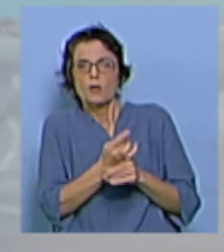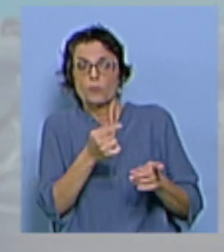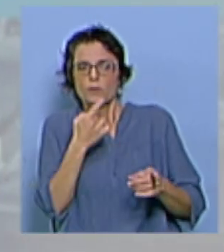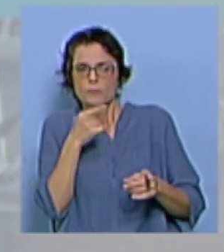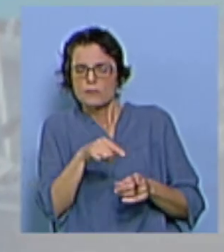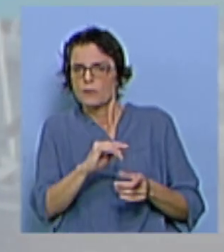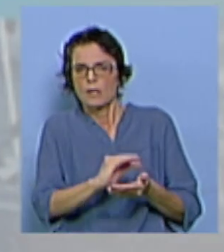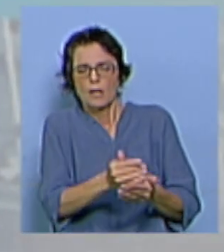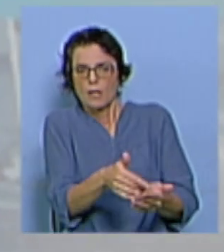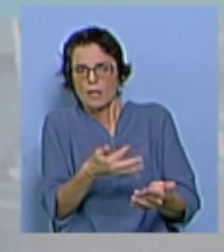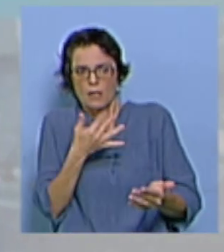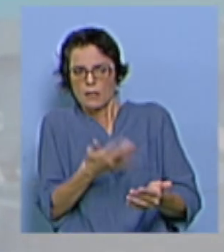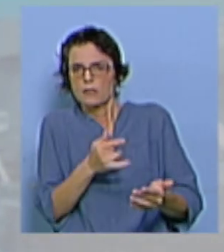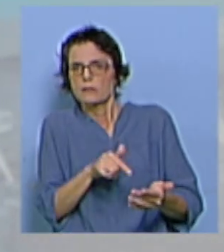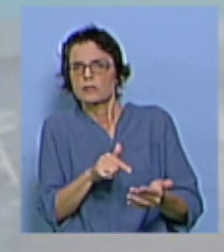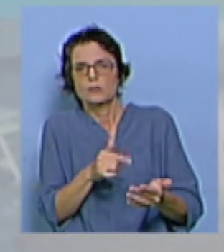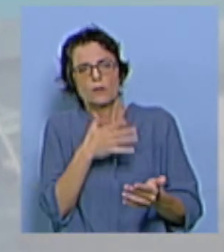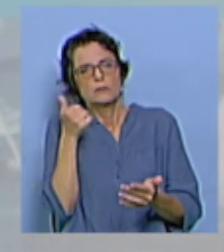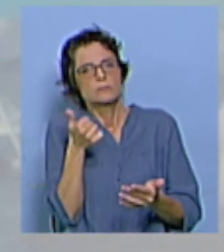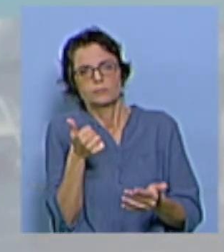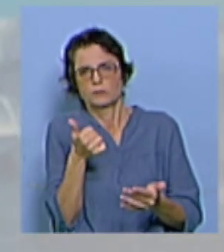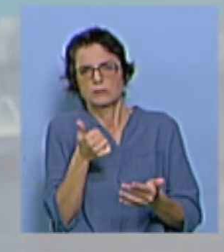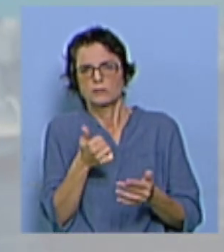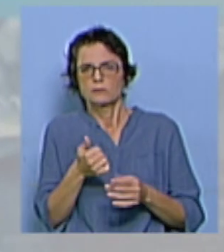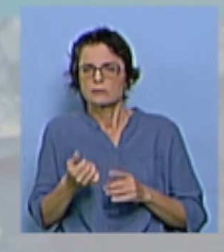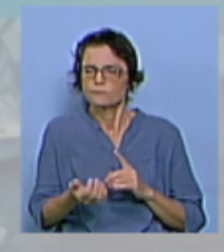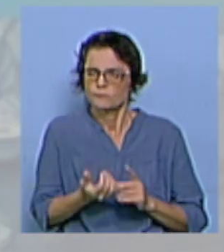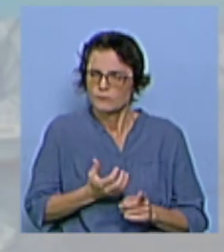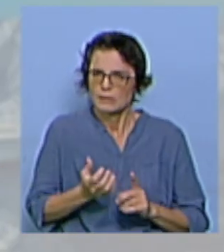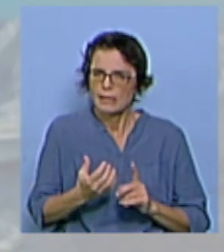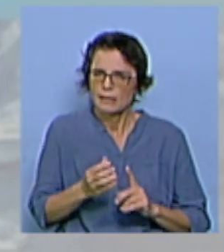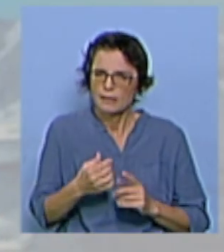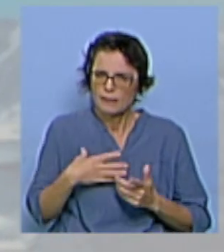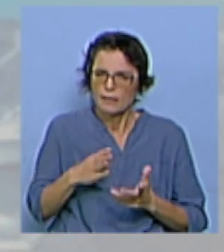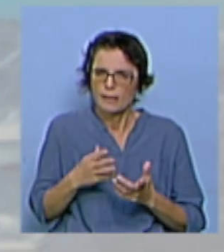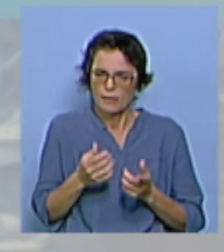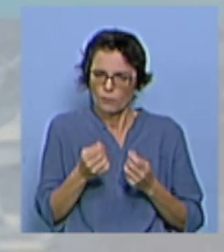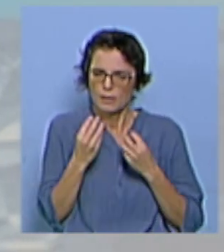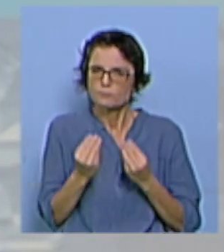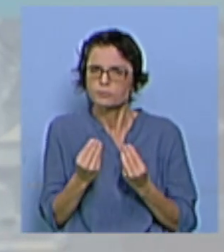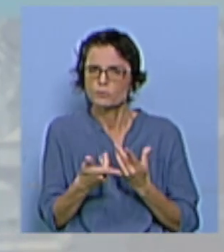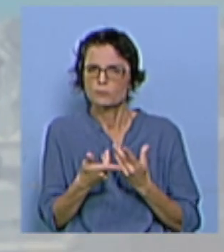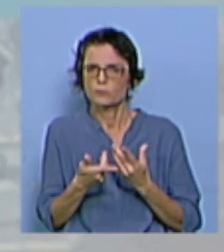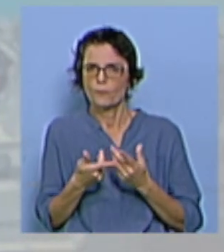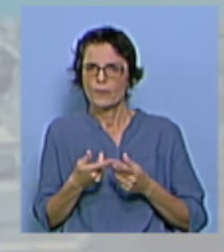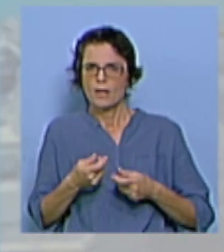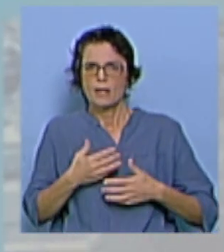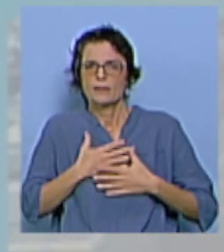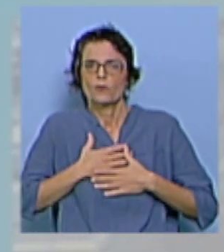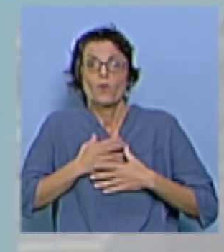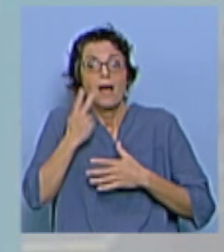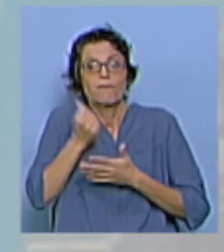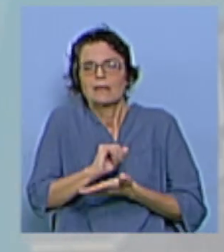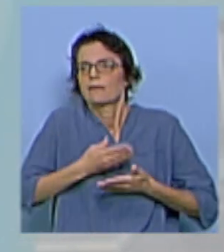era uma coisa maravilhosa, que valia a pena agarrar, que valia a pena querer, e no qual valia a pena investir tudo. E, portanto, quando ele se põe a